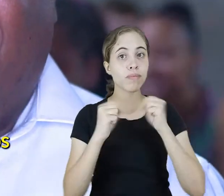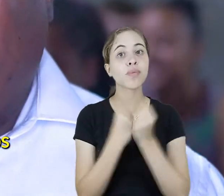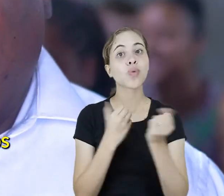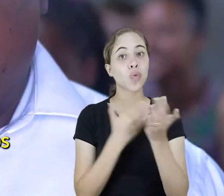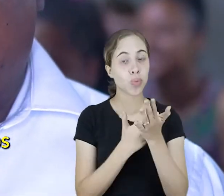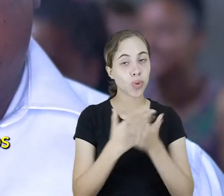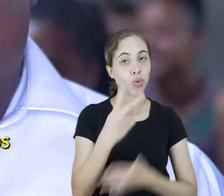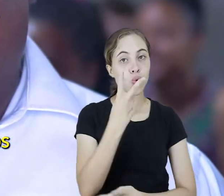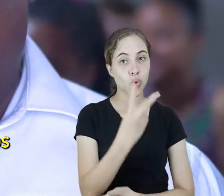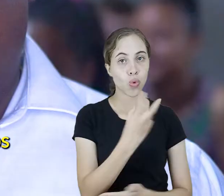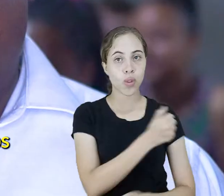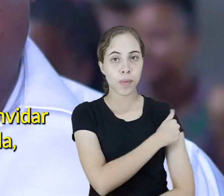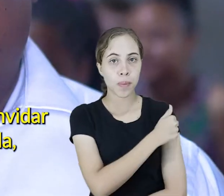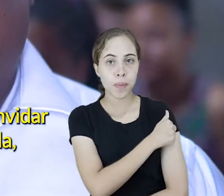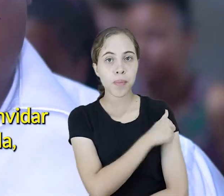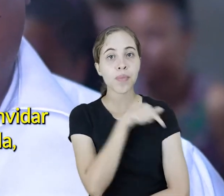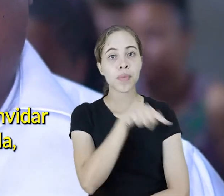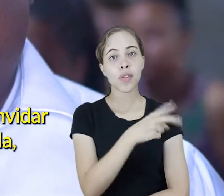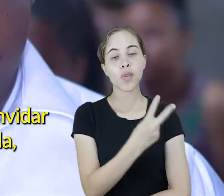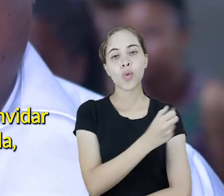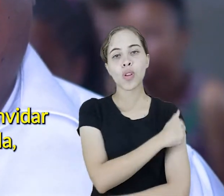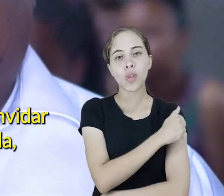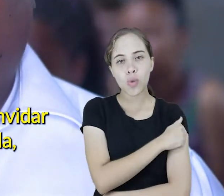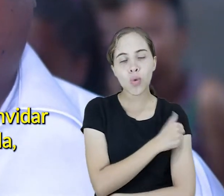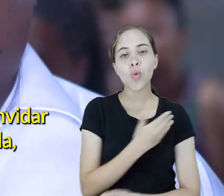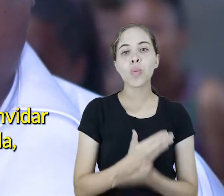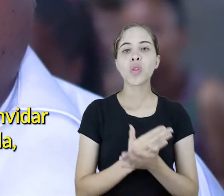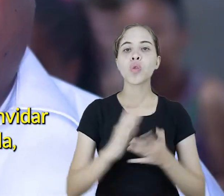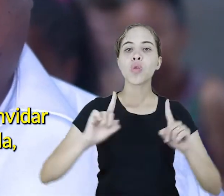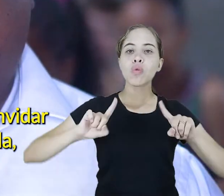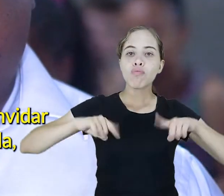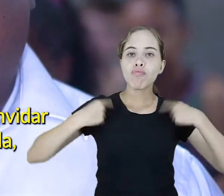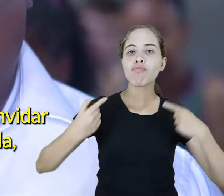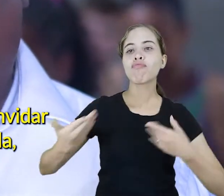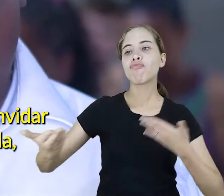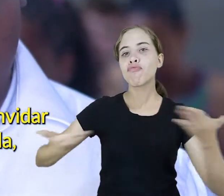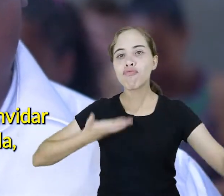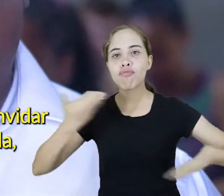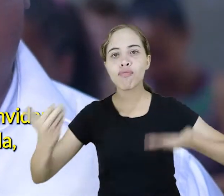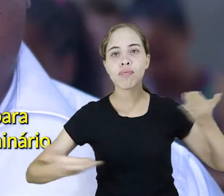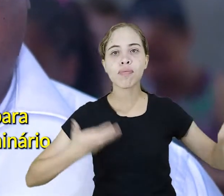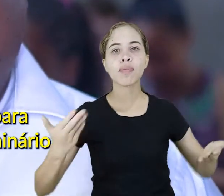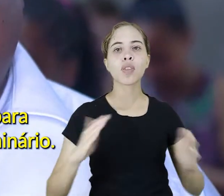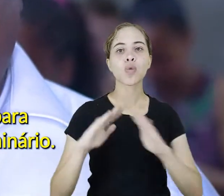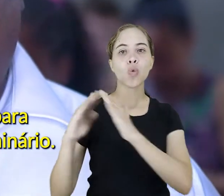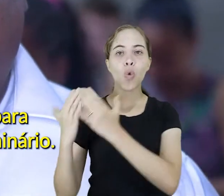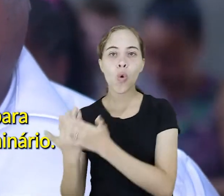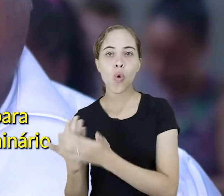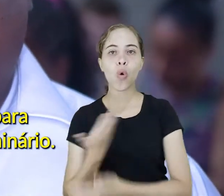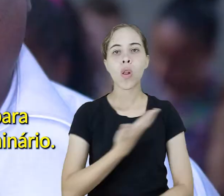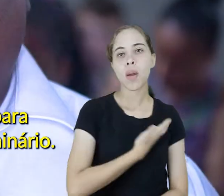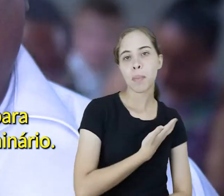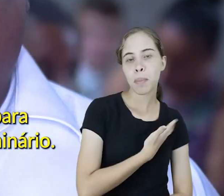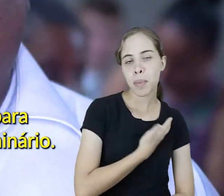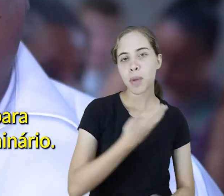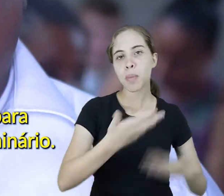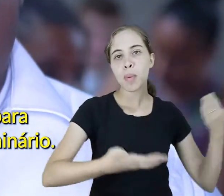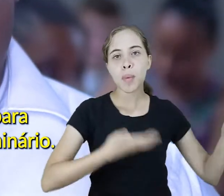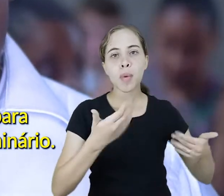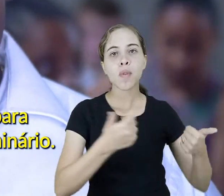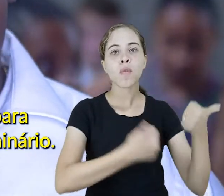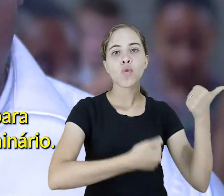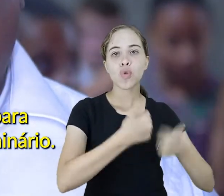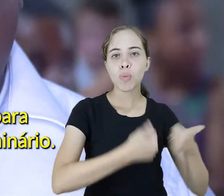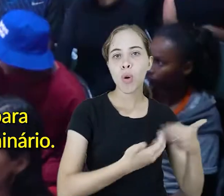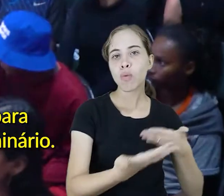alunos aqui, e esses alunos foram desafiados a convidar os colegas de escola, amigos, né, do futebol,